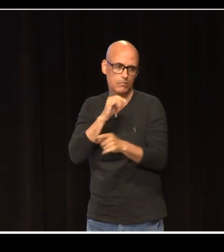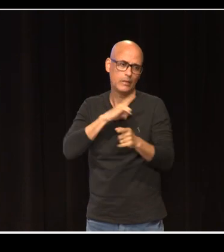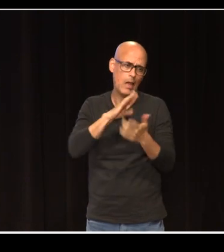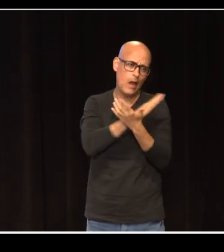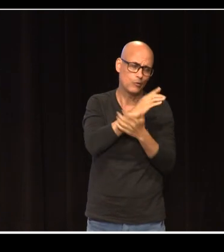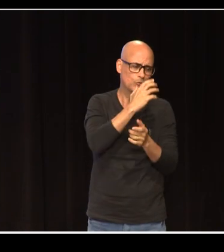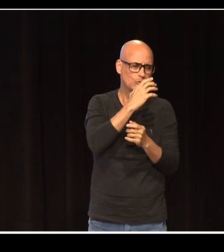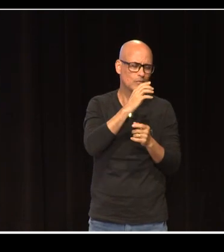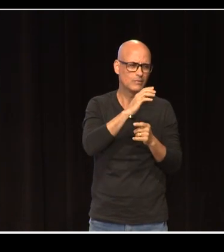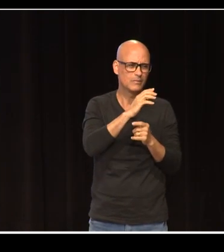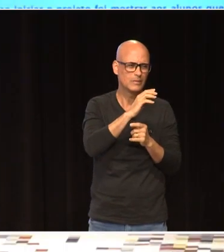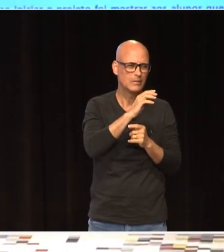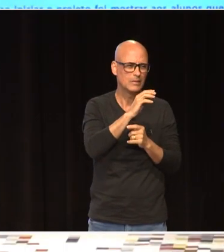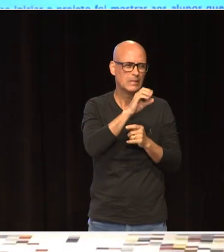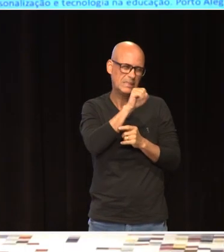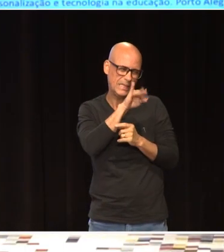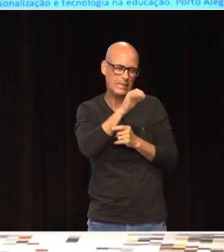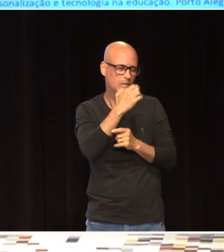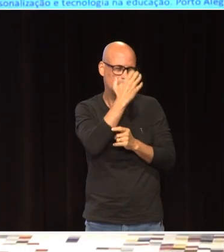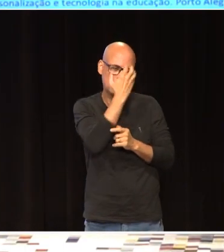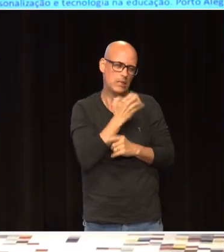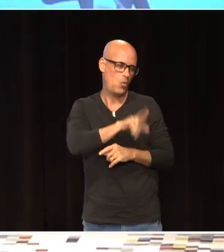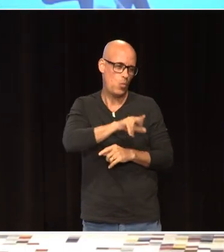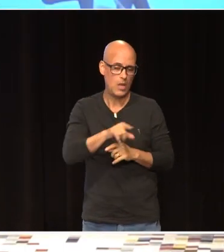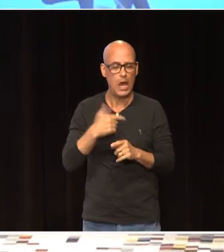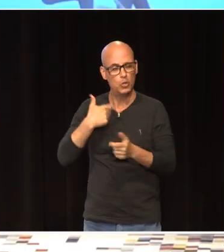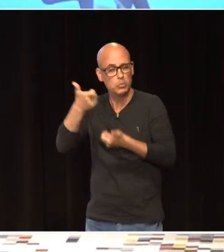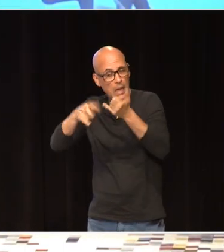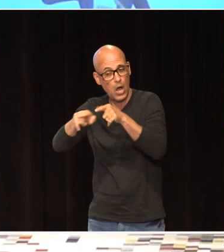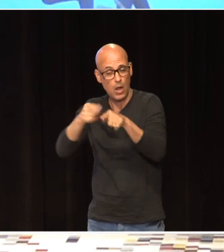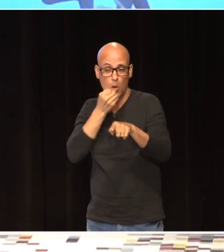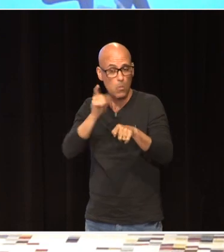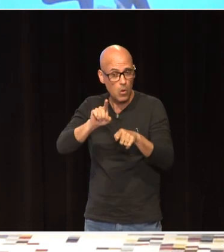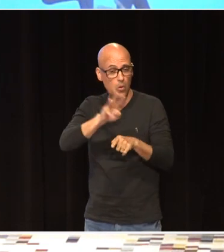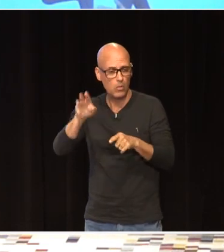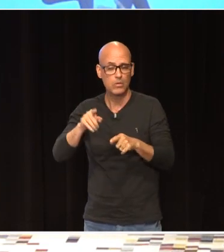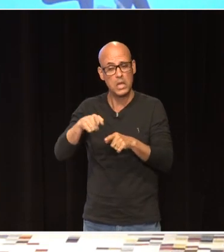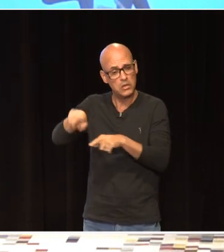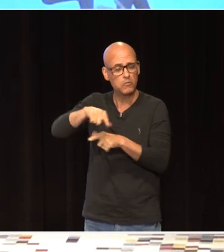não é legal. Então, eles vão refinando essa pesquisa. Tá bom? Obrigado.